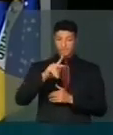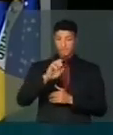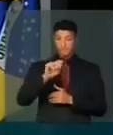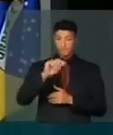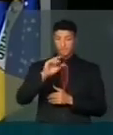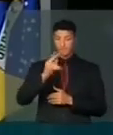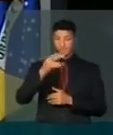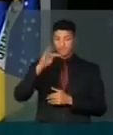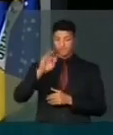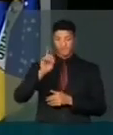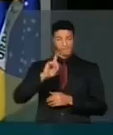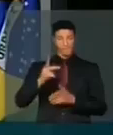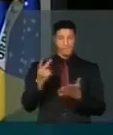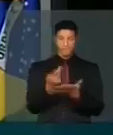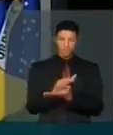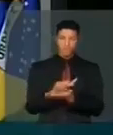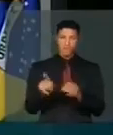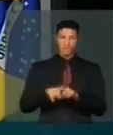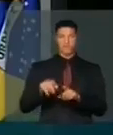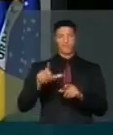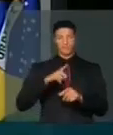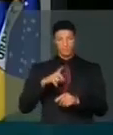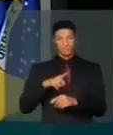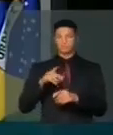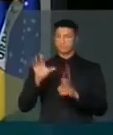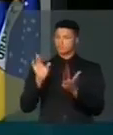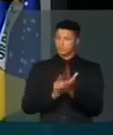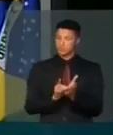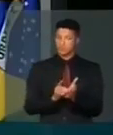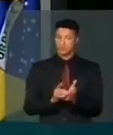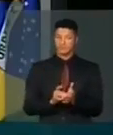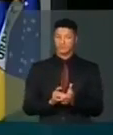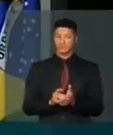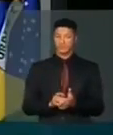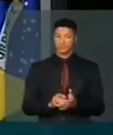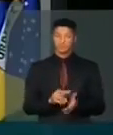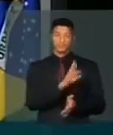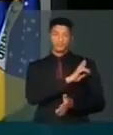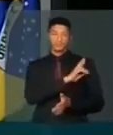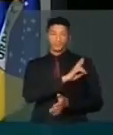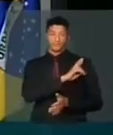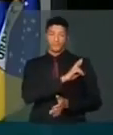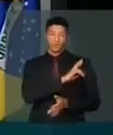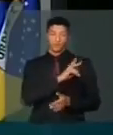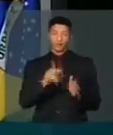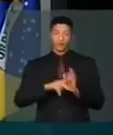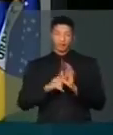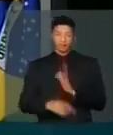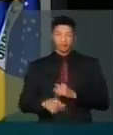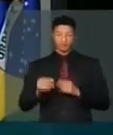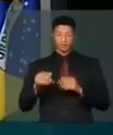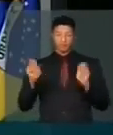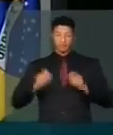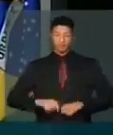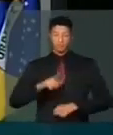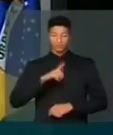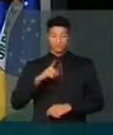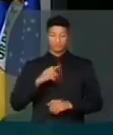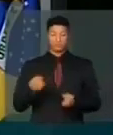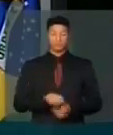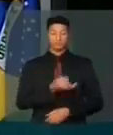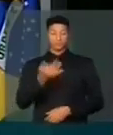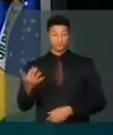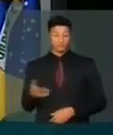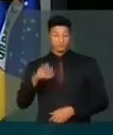é, e o presidente tem tido a correção e tem tido, obviamente, não é, a responsabilidade que se deve ter